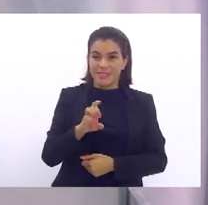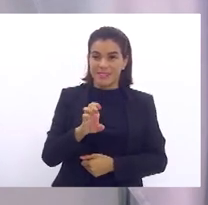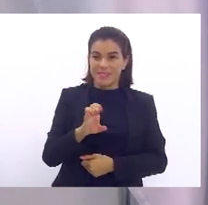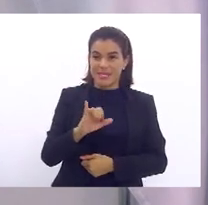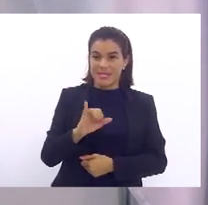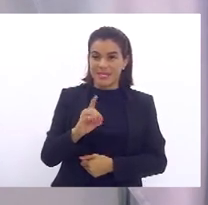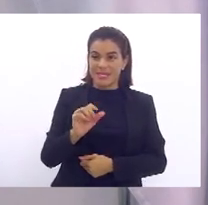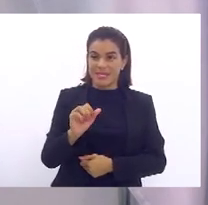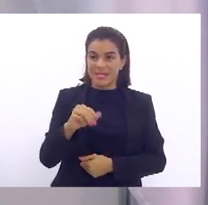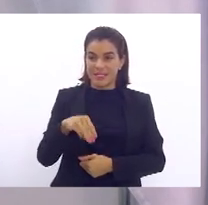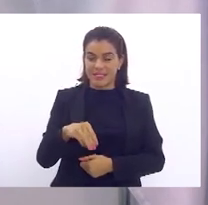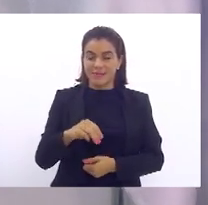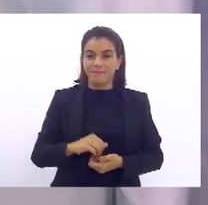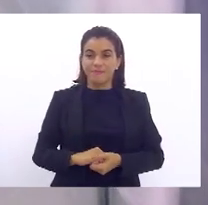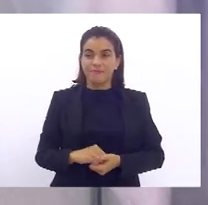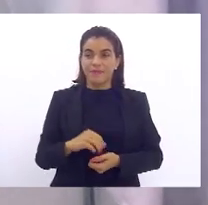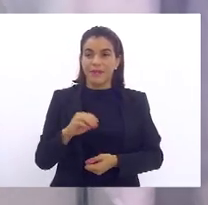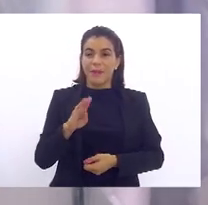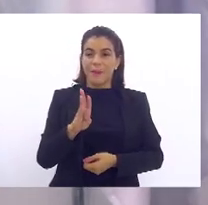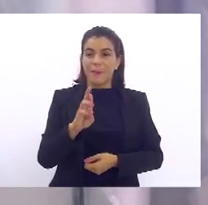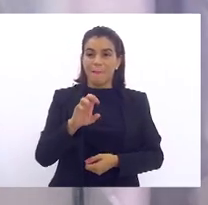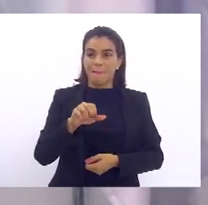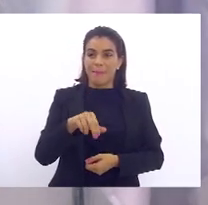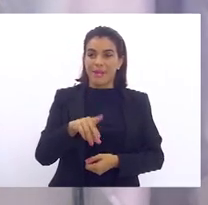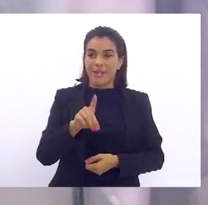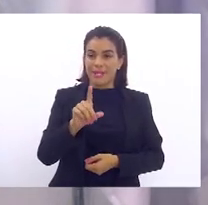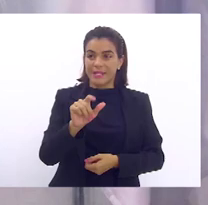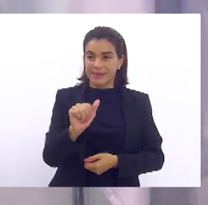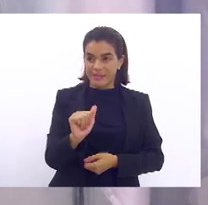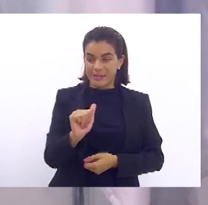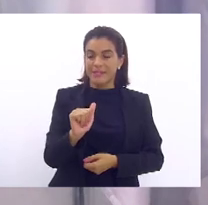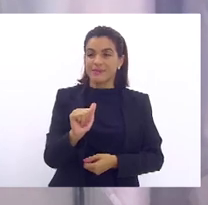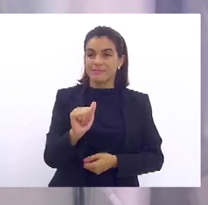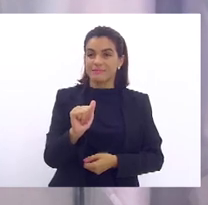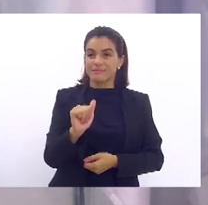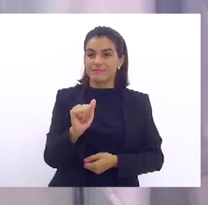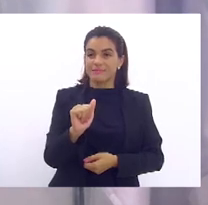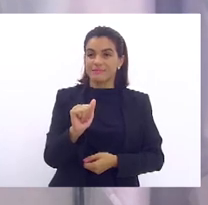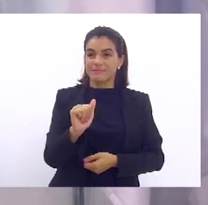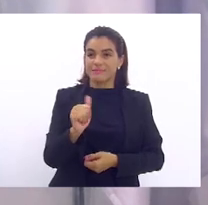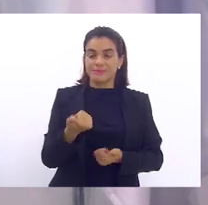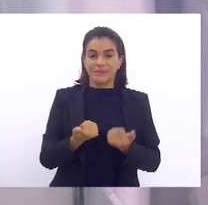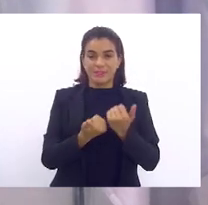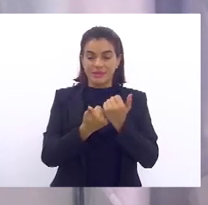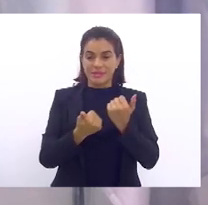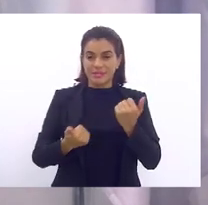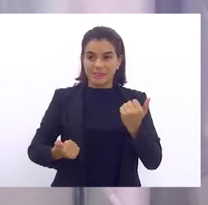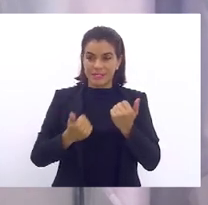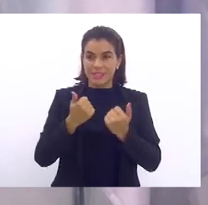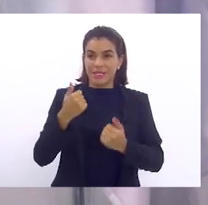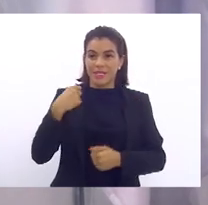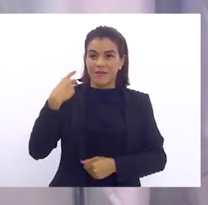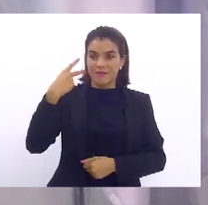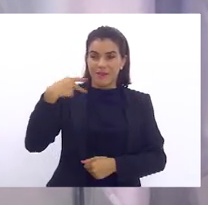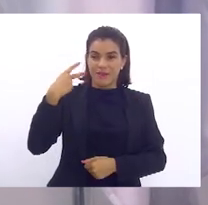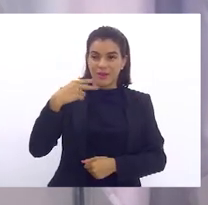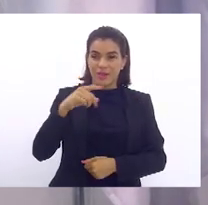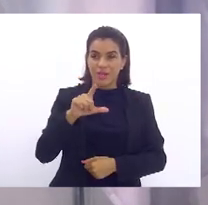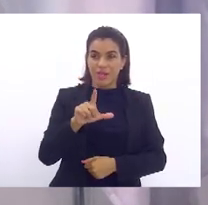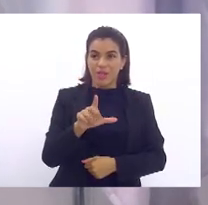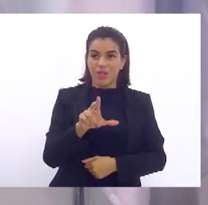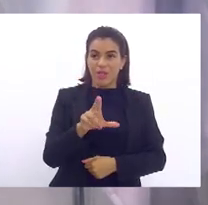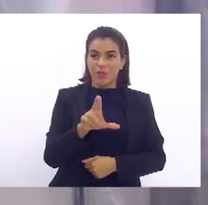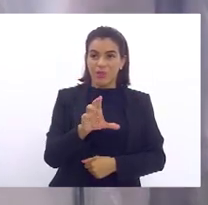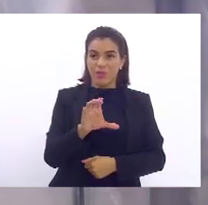sua presença da Brenda Marques que é da assessoria da vereadora Luciana